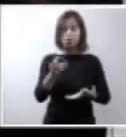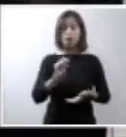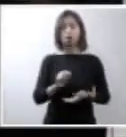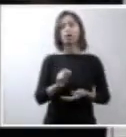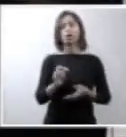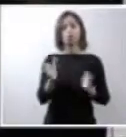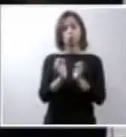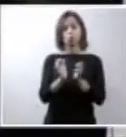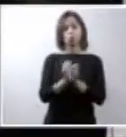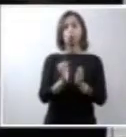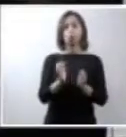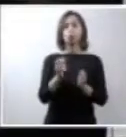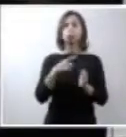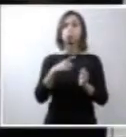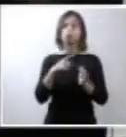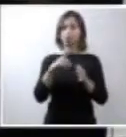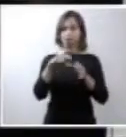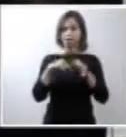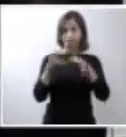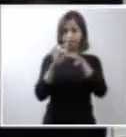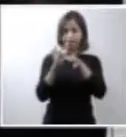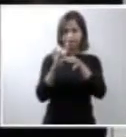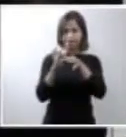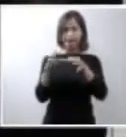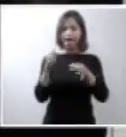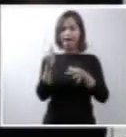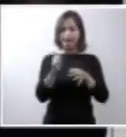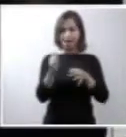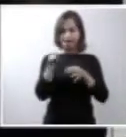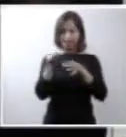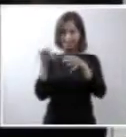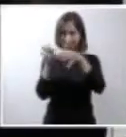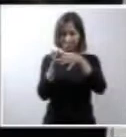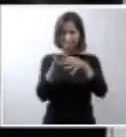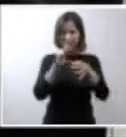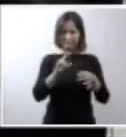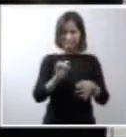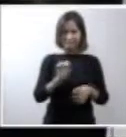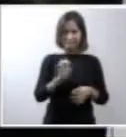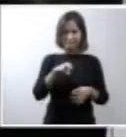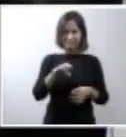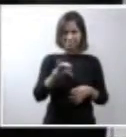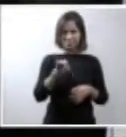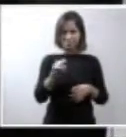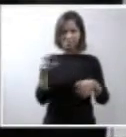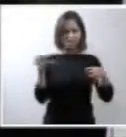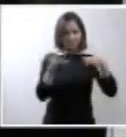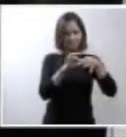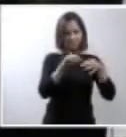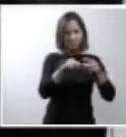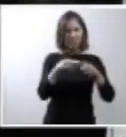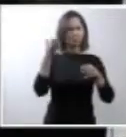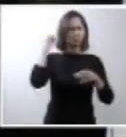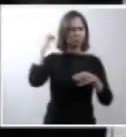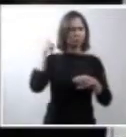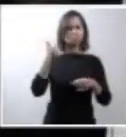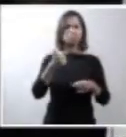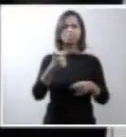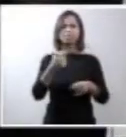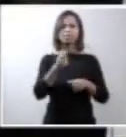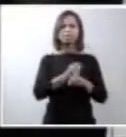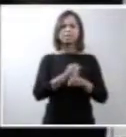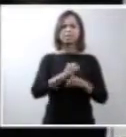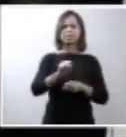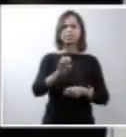da anencefalia com essa adrenal comprometida já é feita no fim do século XVII, início do século XVIII, por